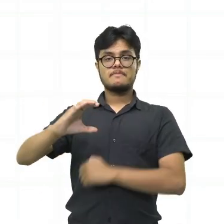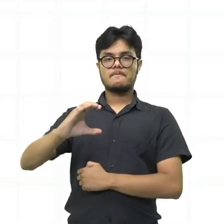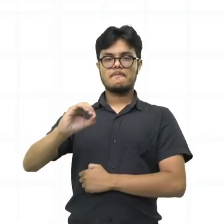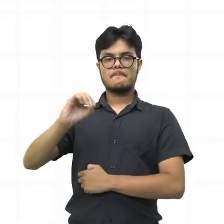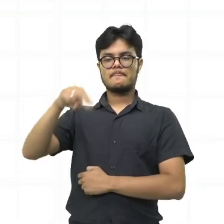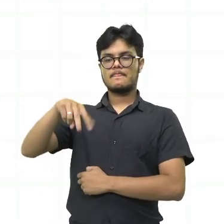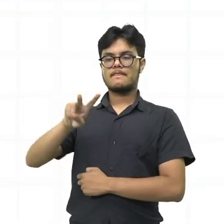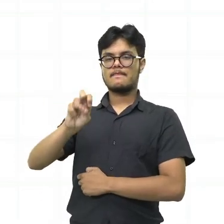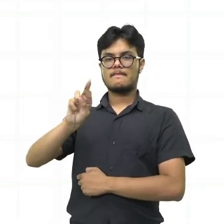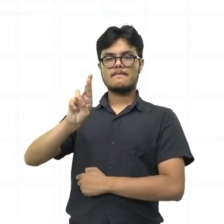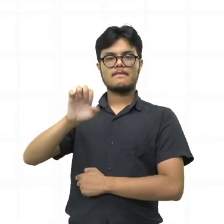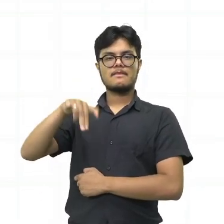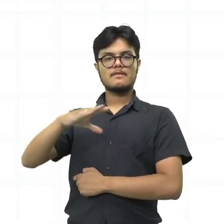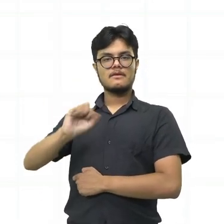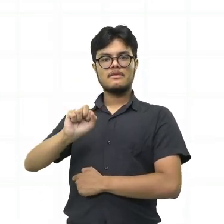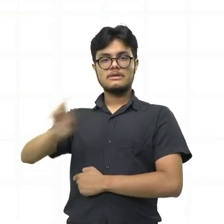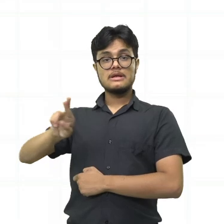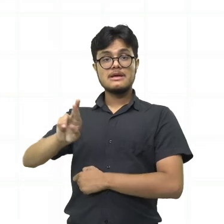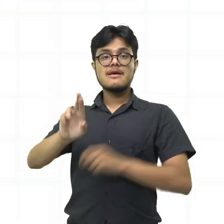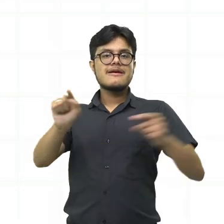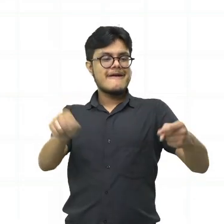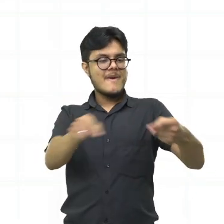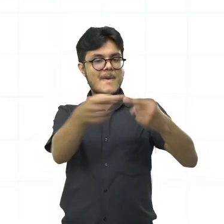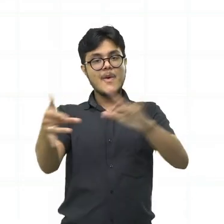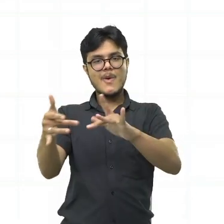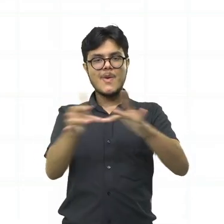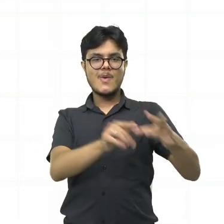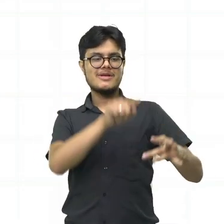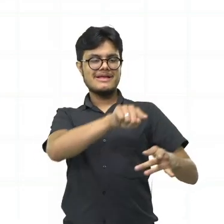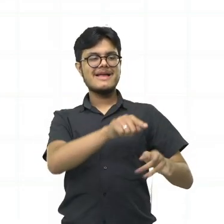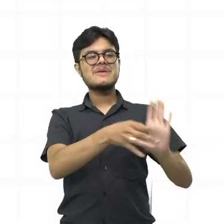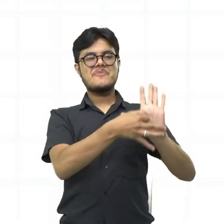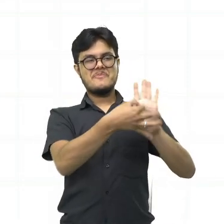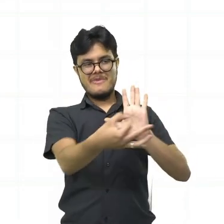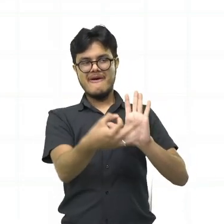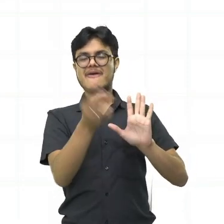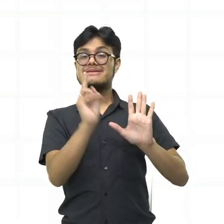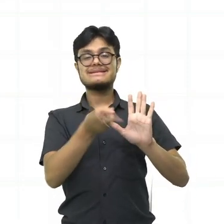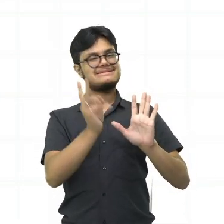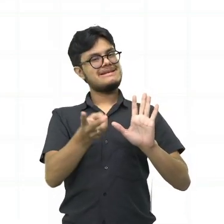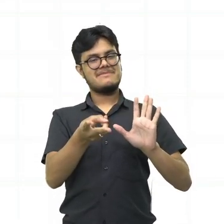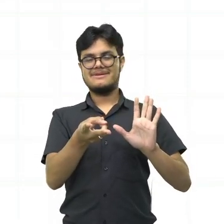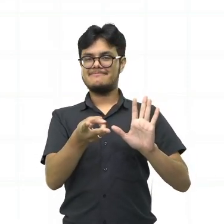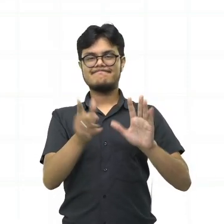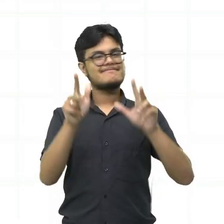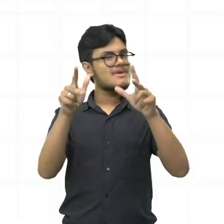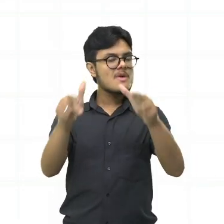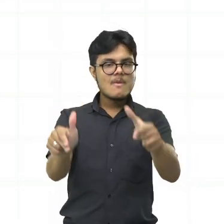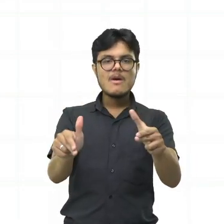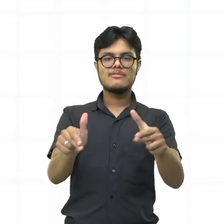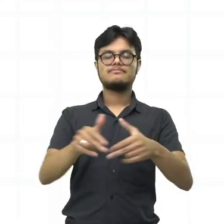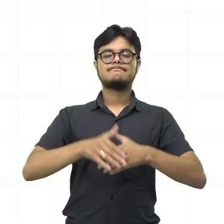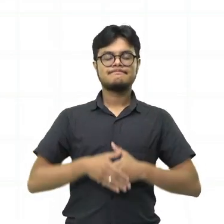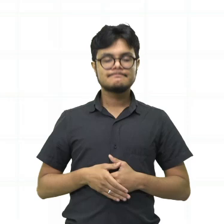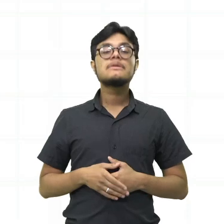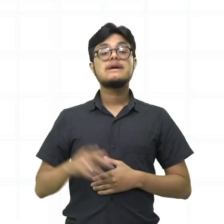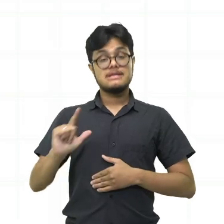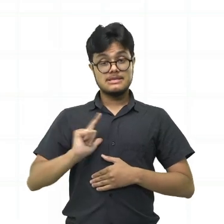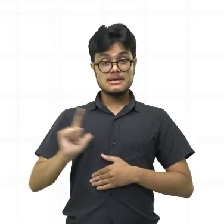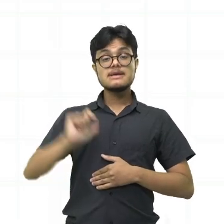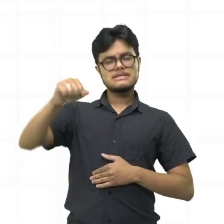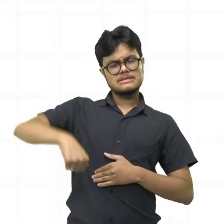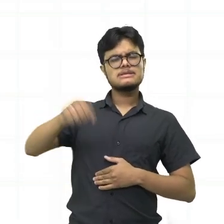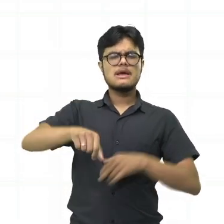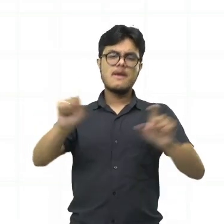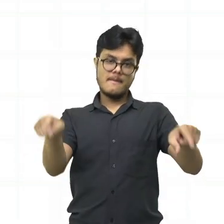à palavra argumentar, né? O verbo argumentar ou argumentação? Exatamente, tá? Nós vamos sempre ter essa ligação